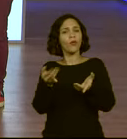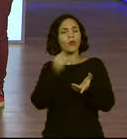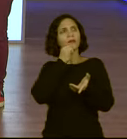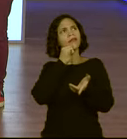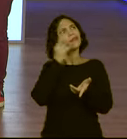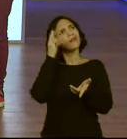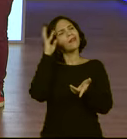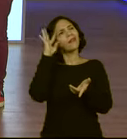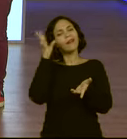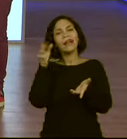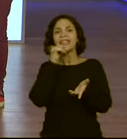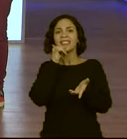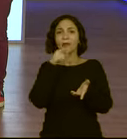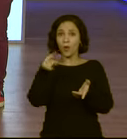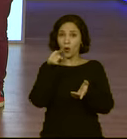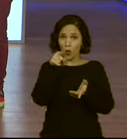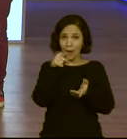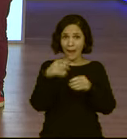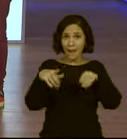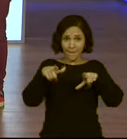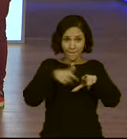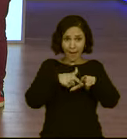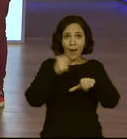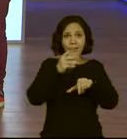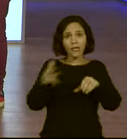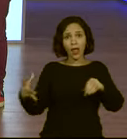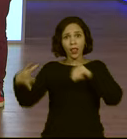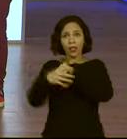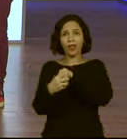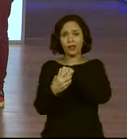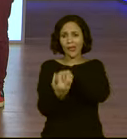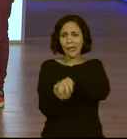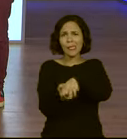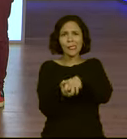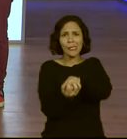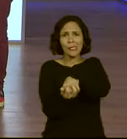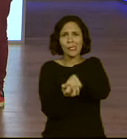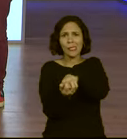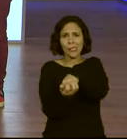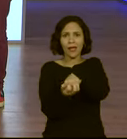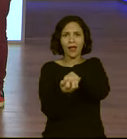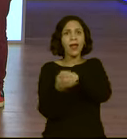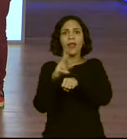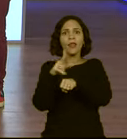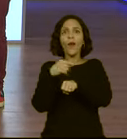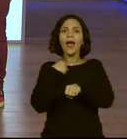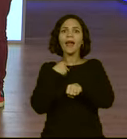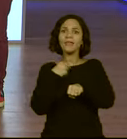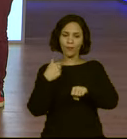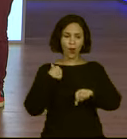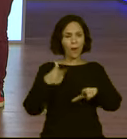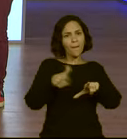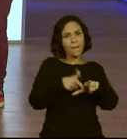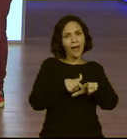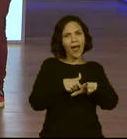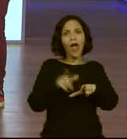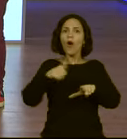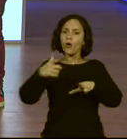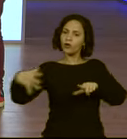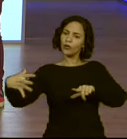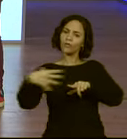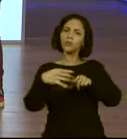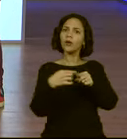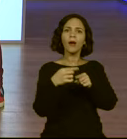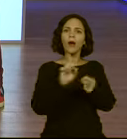então tem que saber no seu pé não é o seu pé que tem que é o sapato que tem que saber qual o pé é o pack de cabelo sapato e